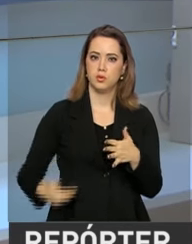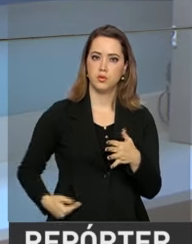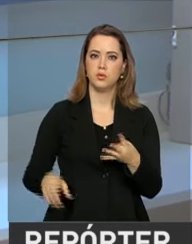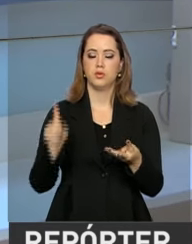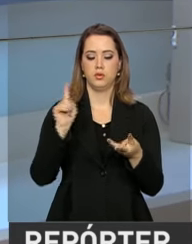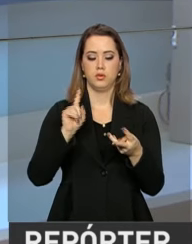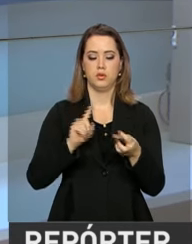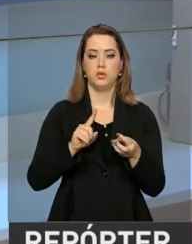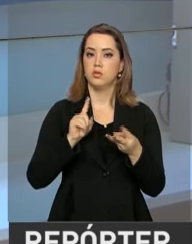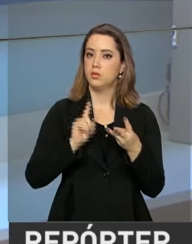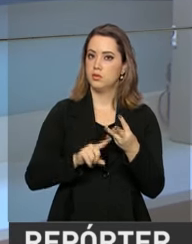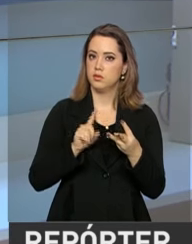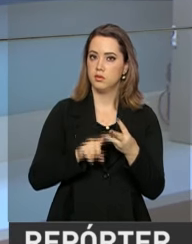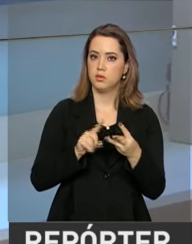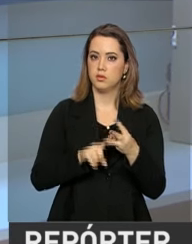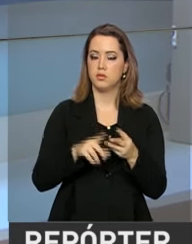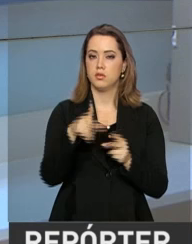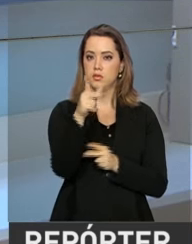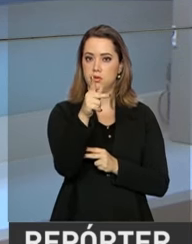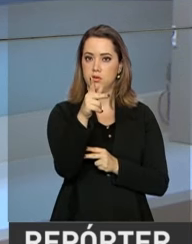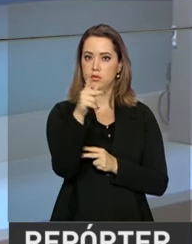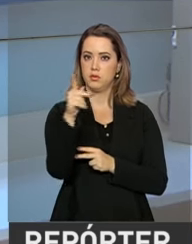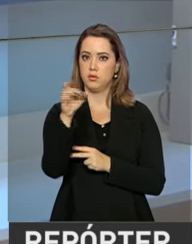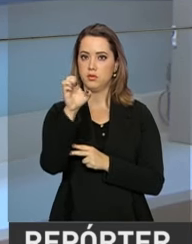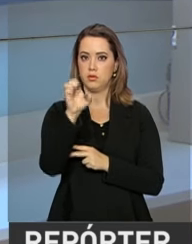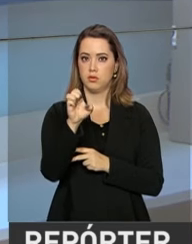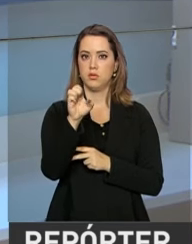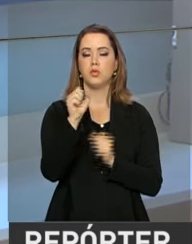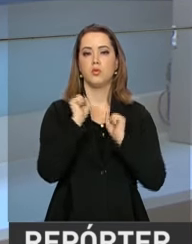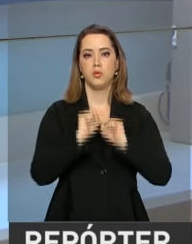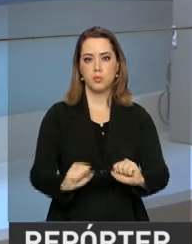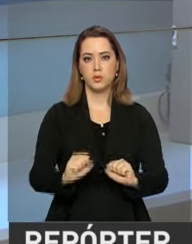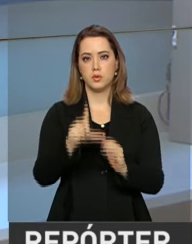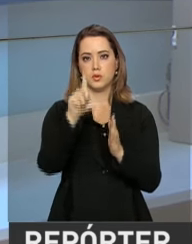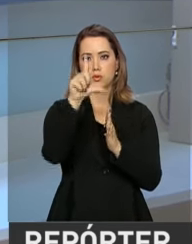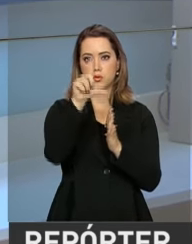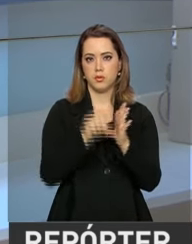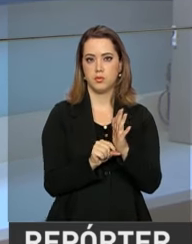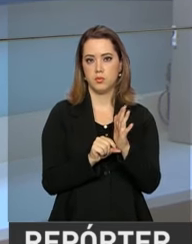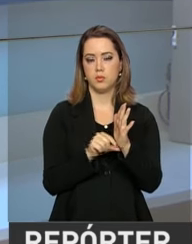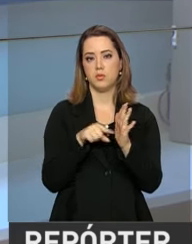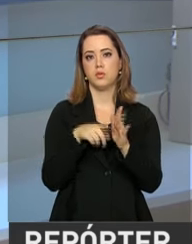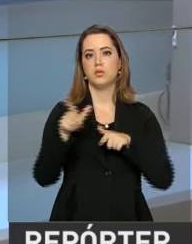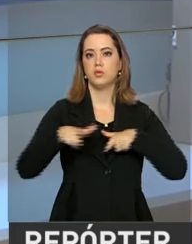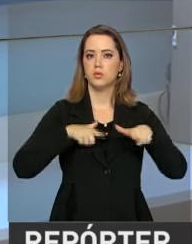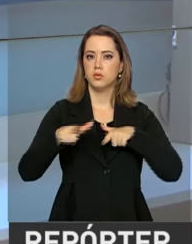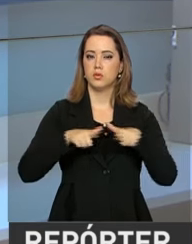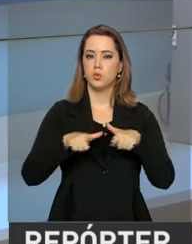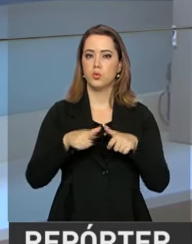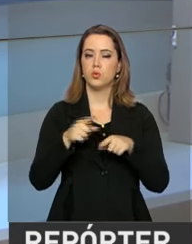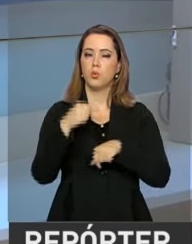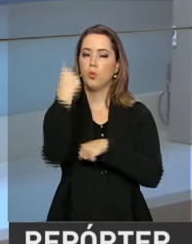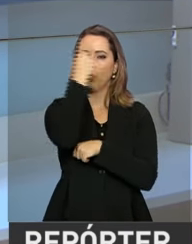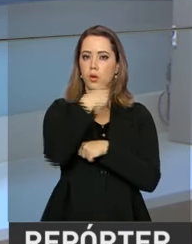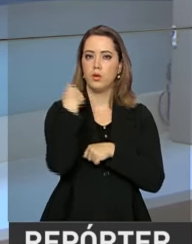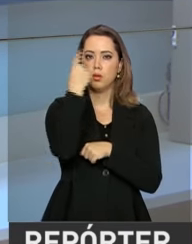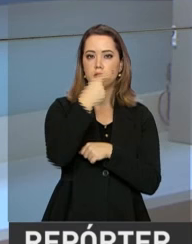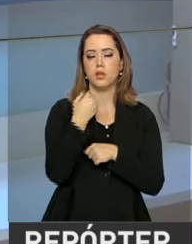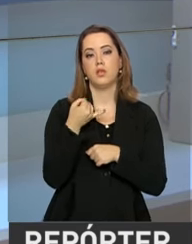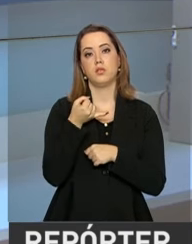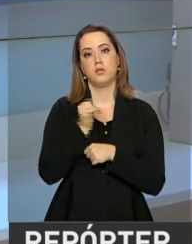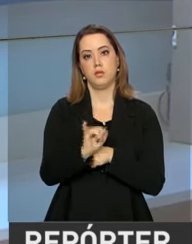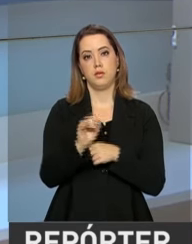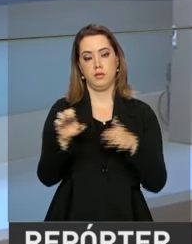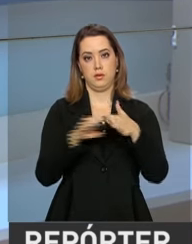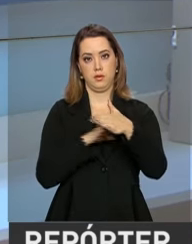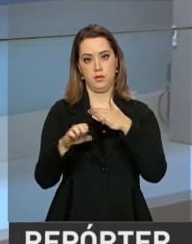ao Emprego. O chamado PPE permite a redução de jornada de trabalho e de salários em empresas com dificuldades financeiras para